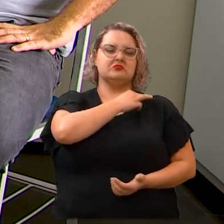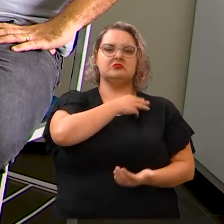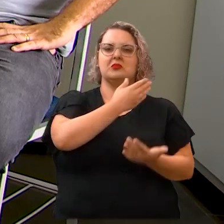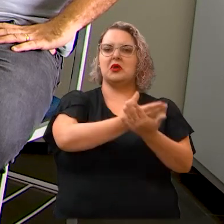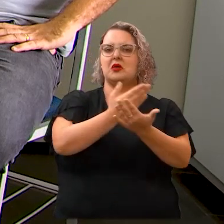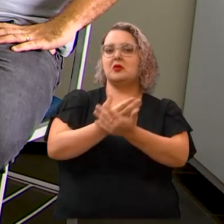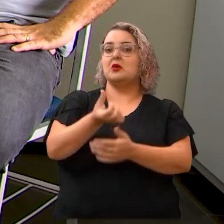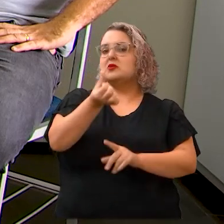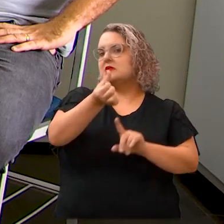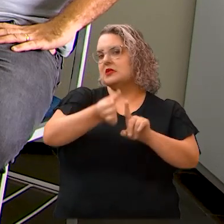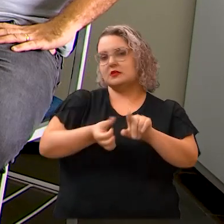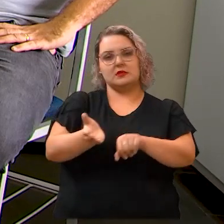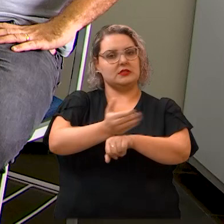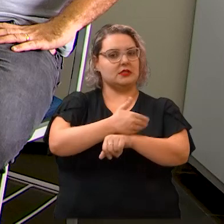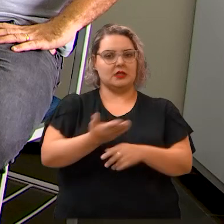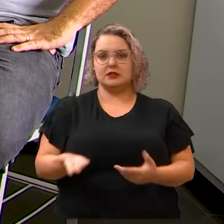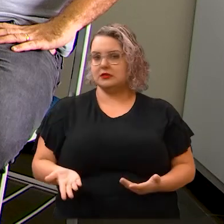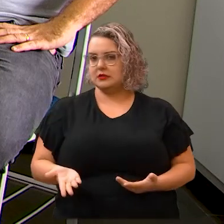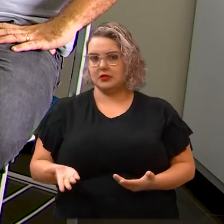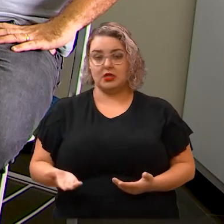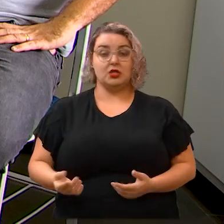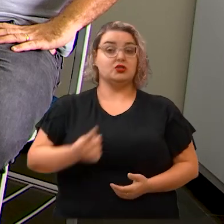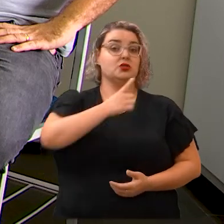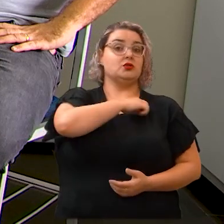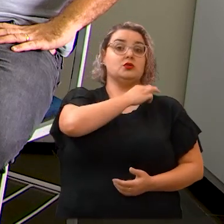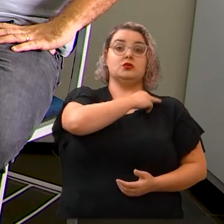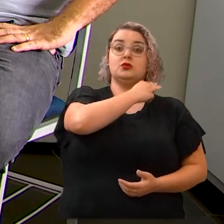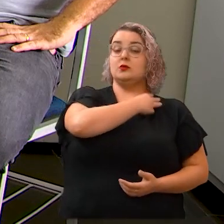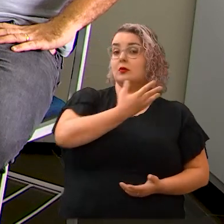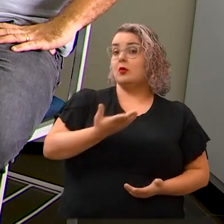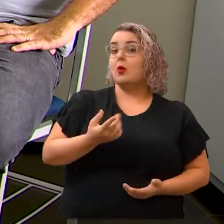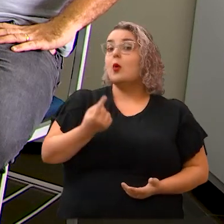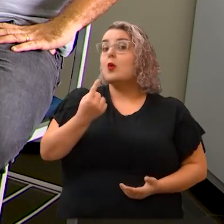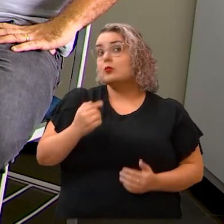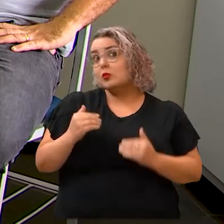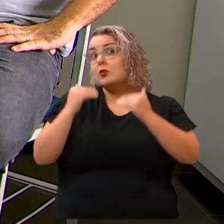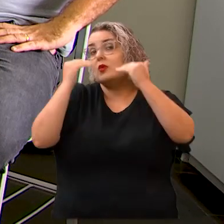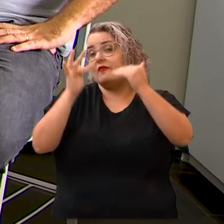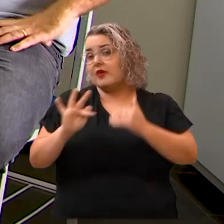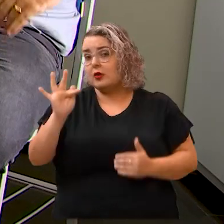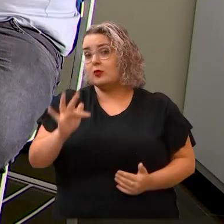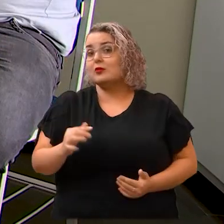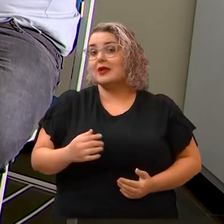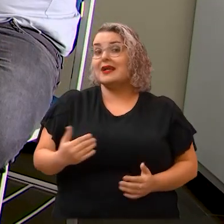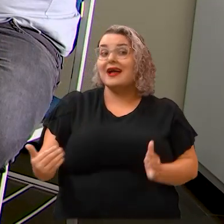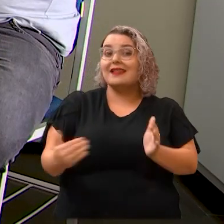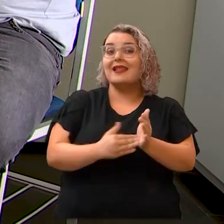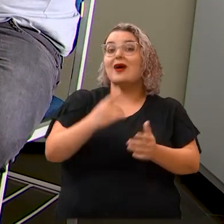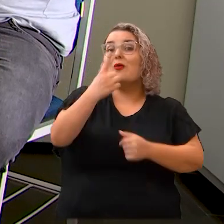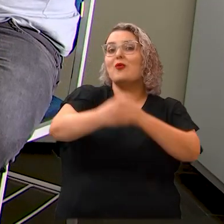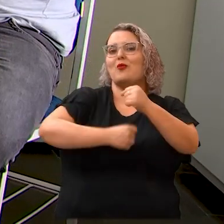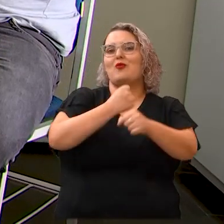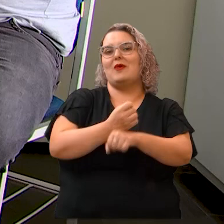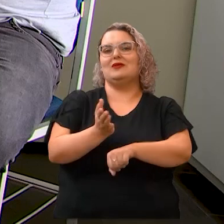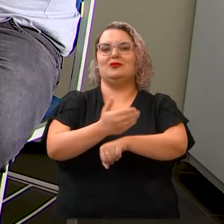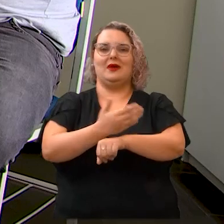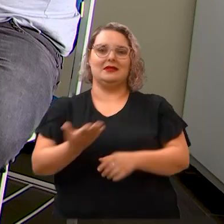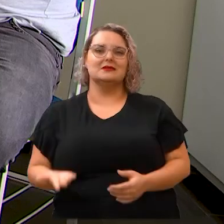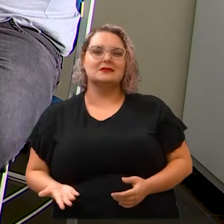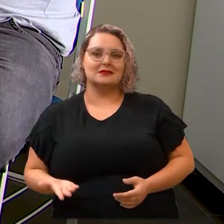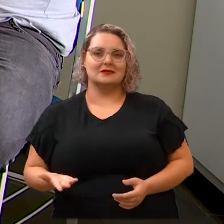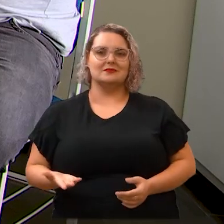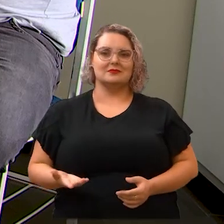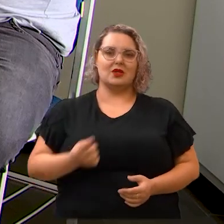que estudar no mínimo seis meses com antecedência de nível superior no mínimo um ano de antecedência e para outros